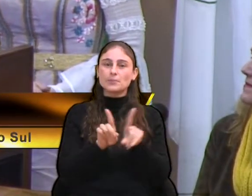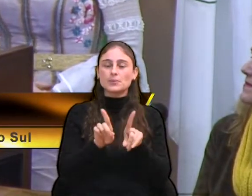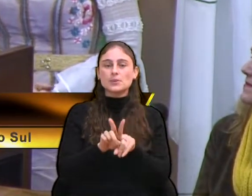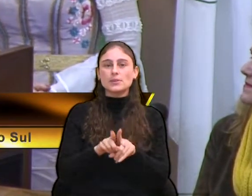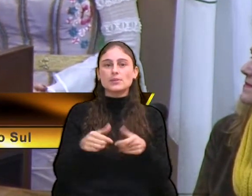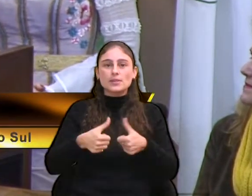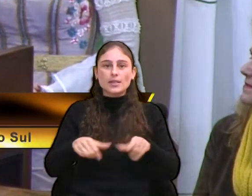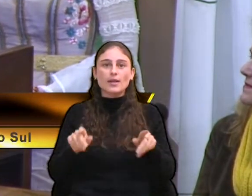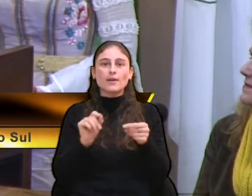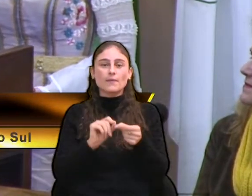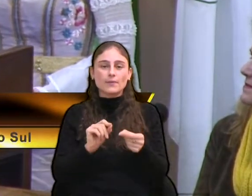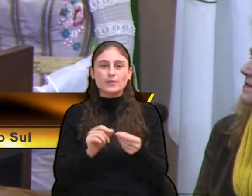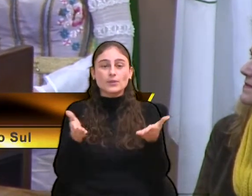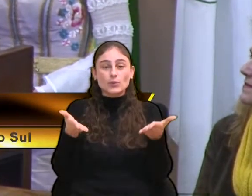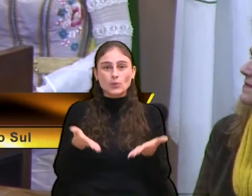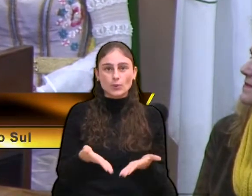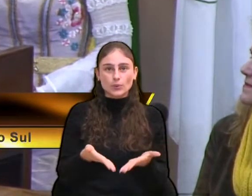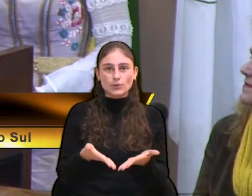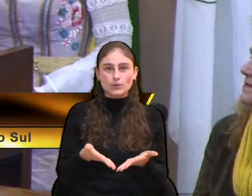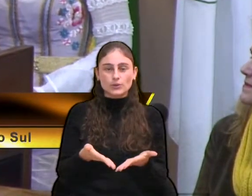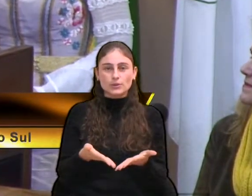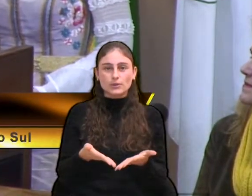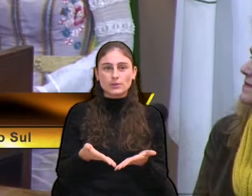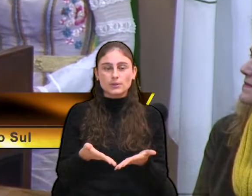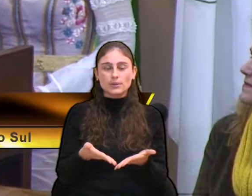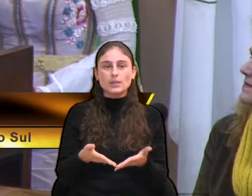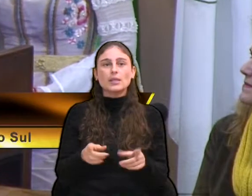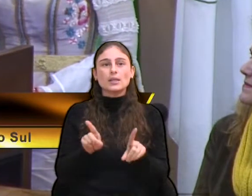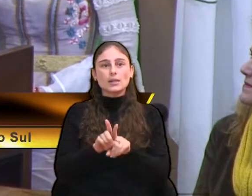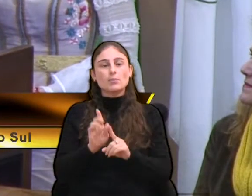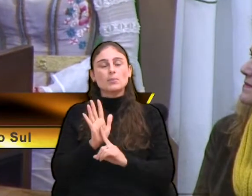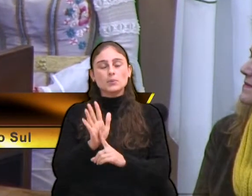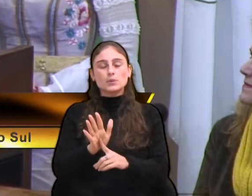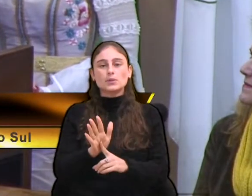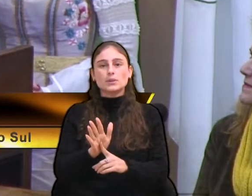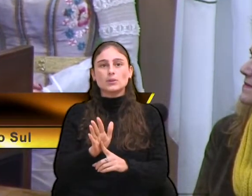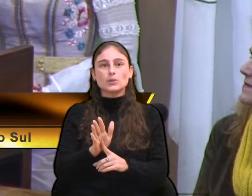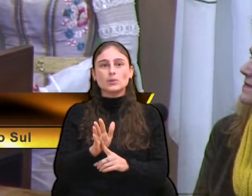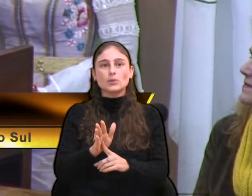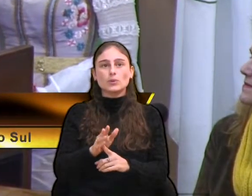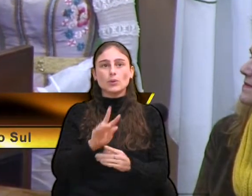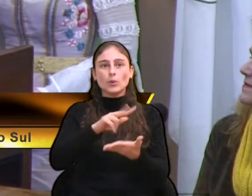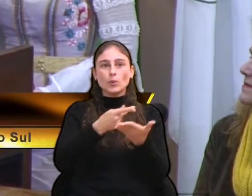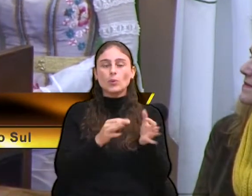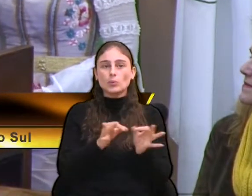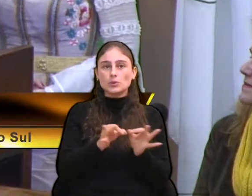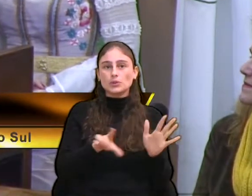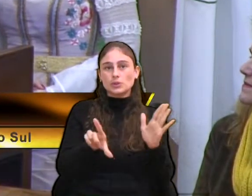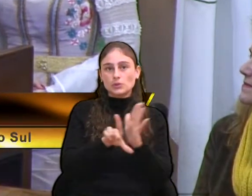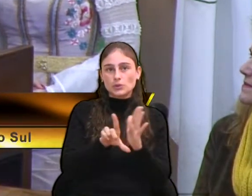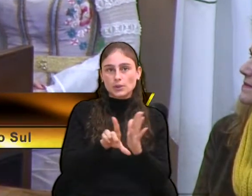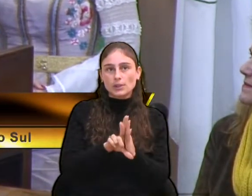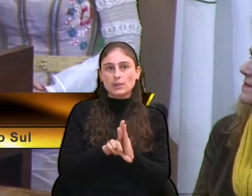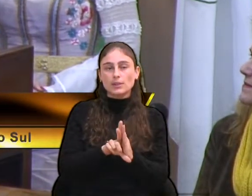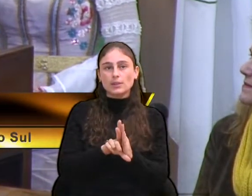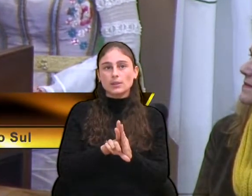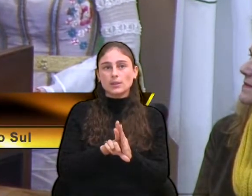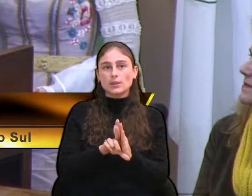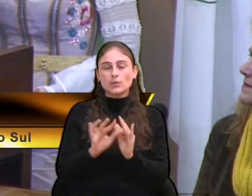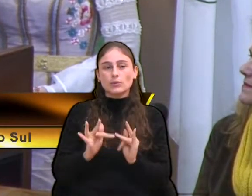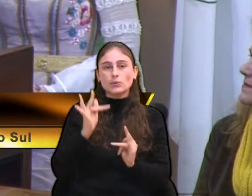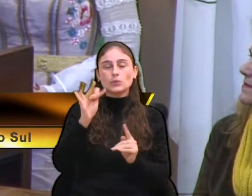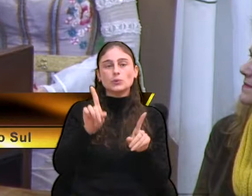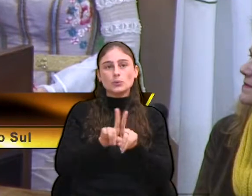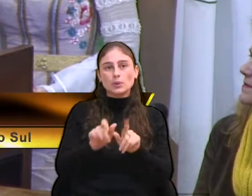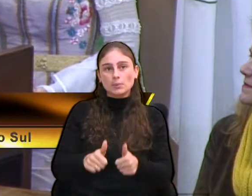estarem fazendo hoje, né, essa solenidade como um princípio, um projeto de lei, e essa lei para realmente